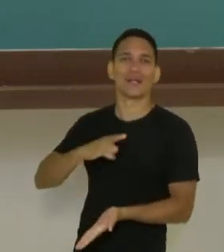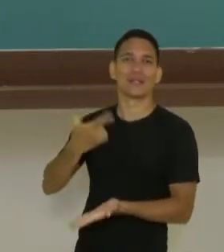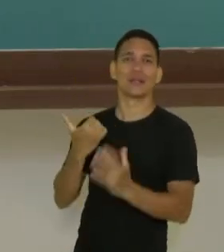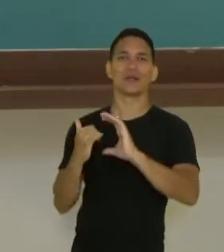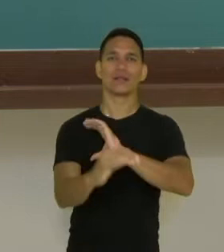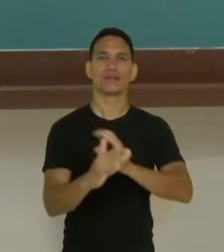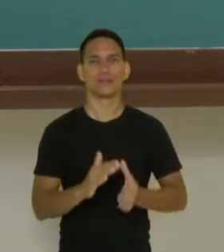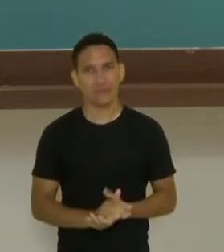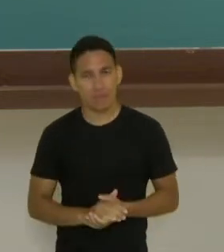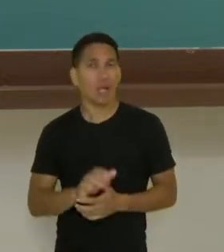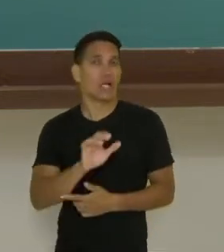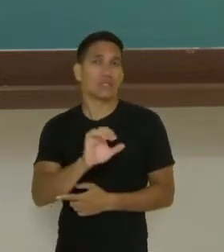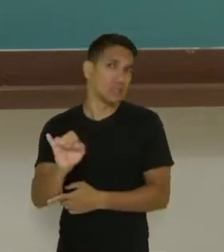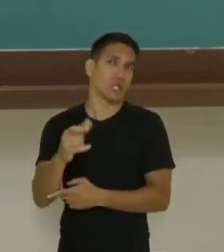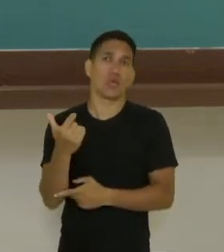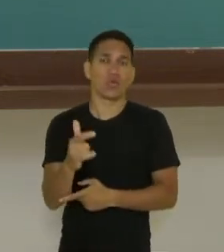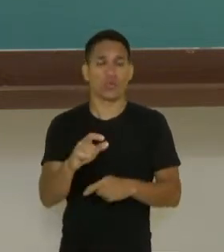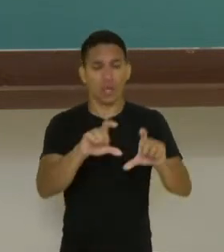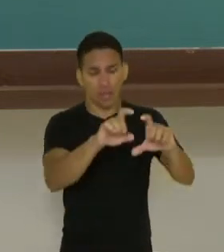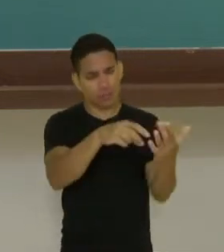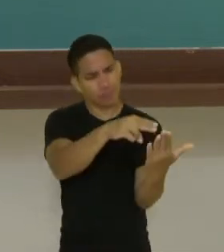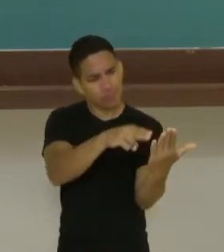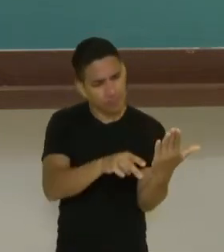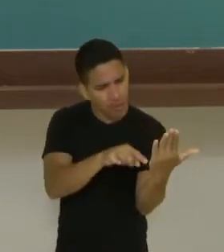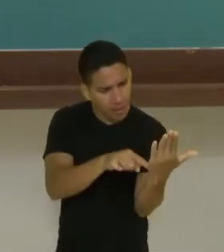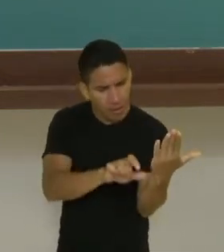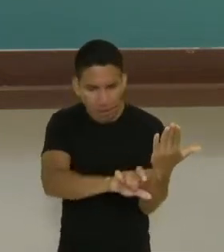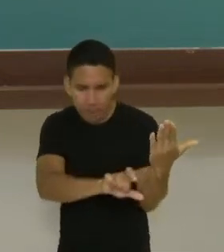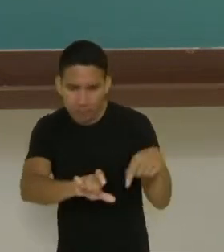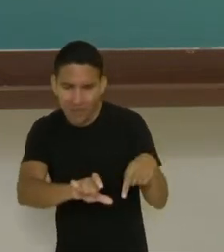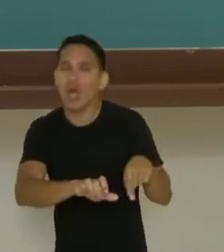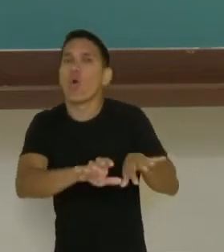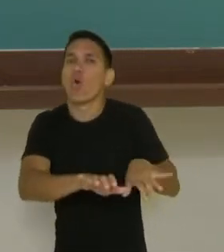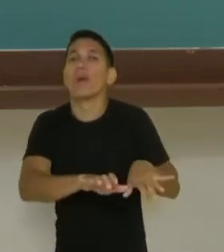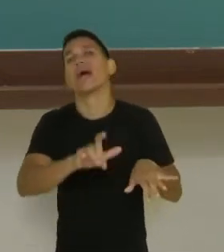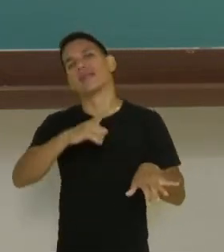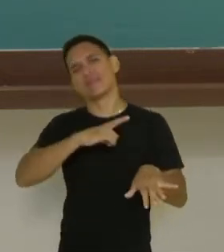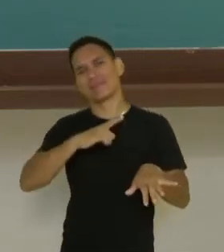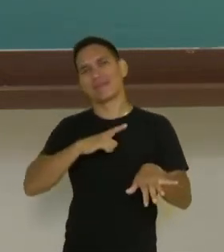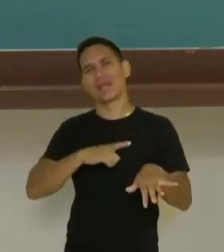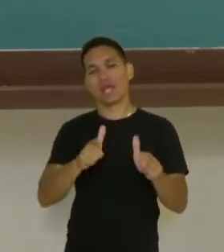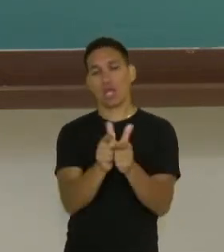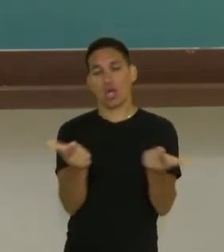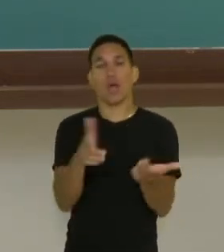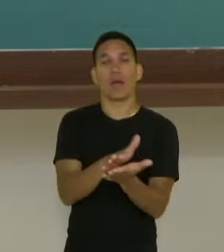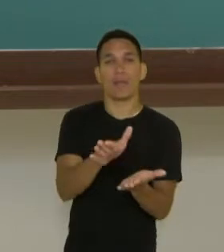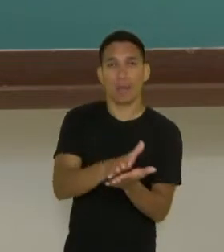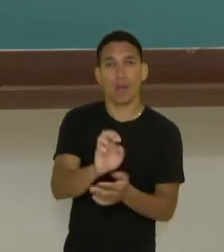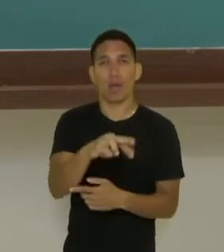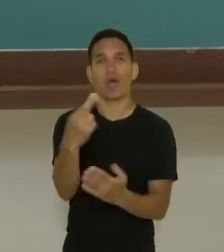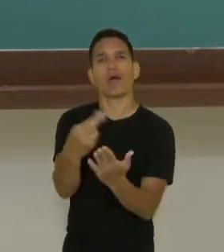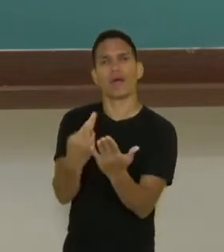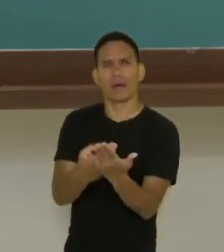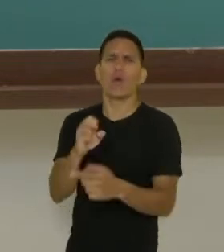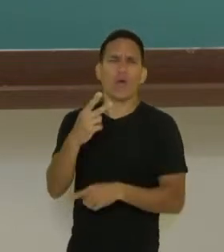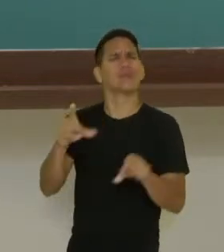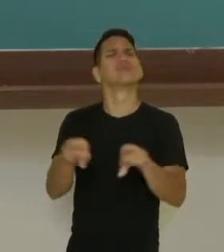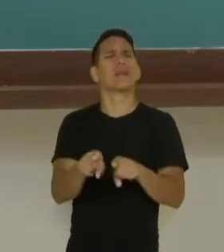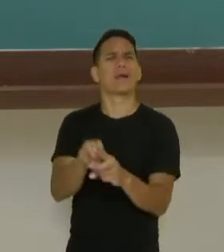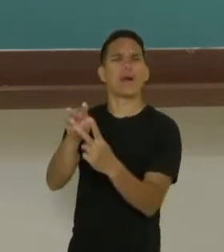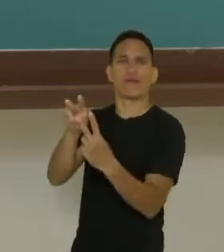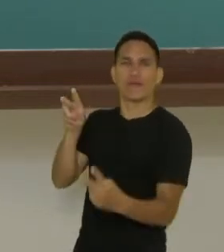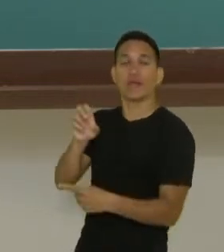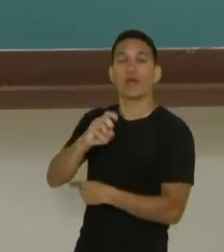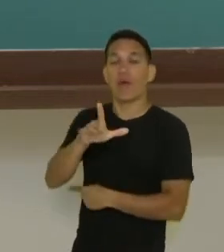tenha uma seção de comentários, existem nos jornais impressos, nas revistas impressas, até mesmo naquelas online, uma seção